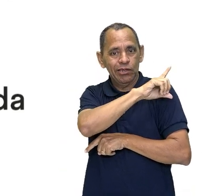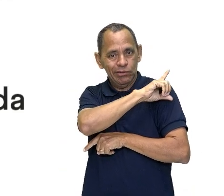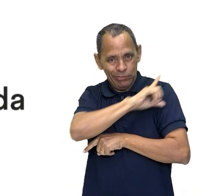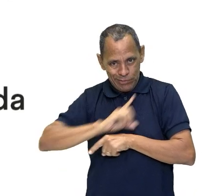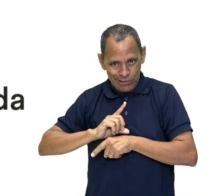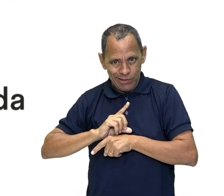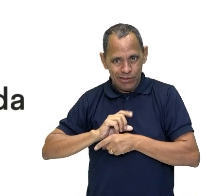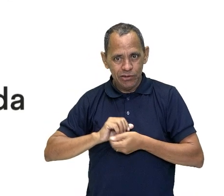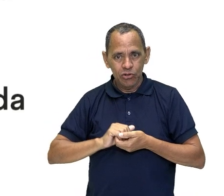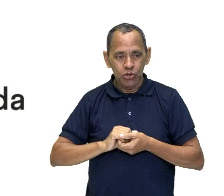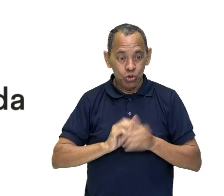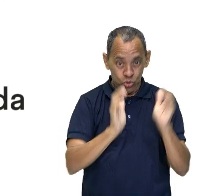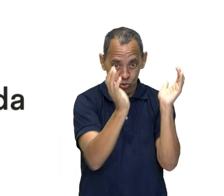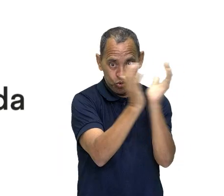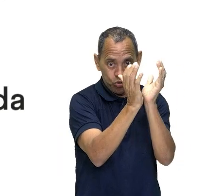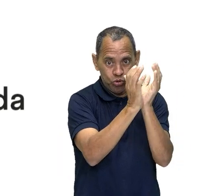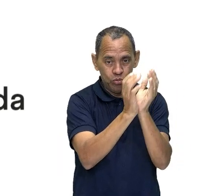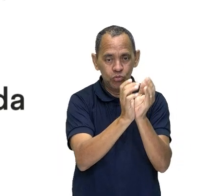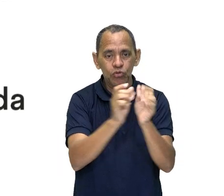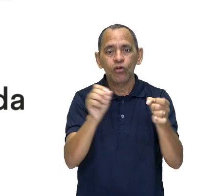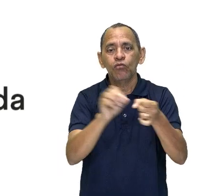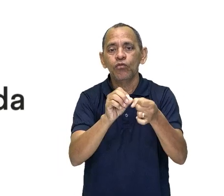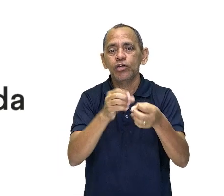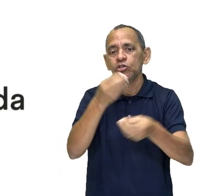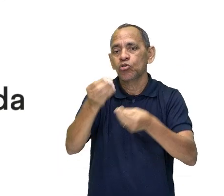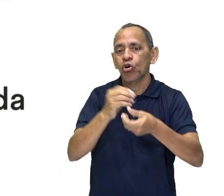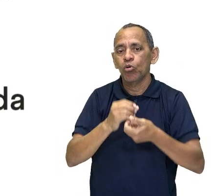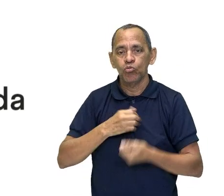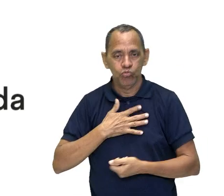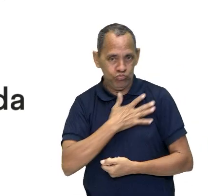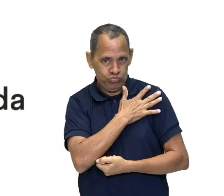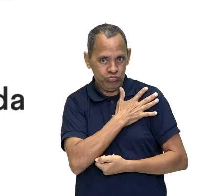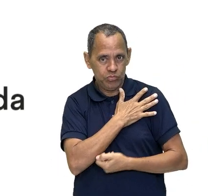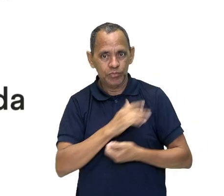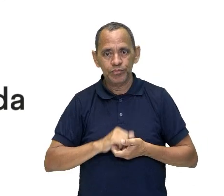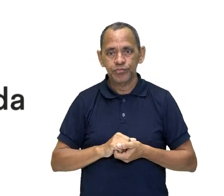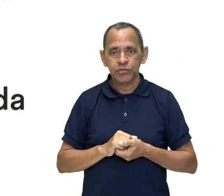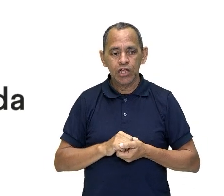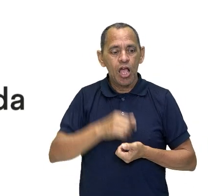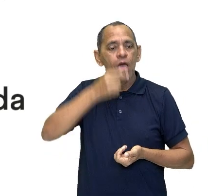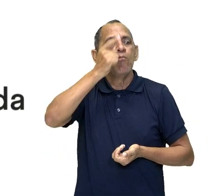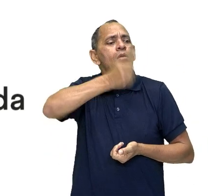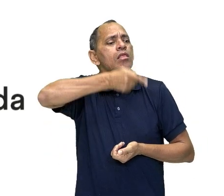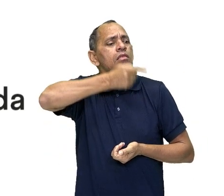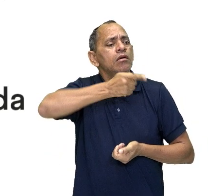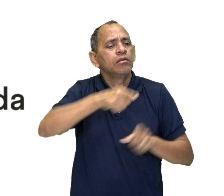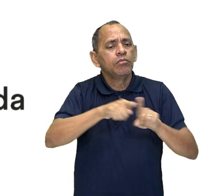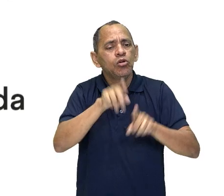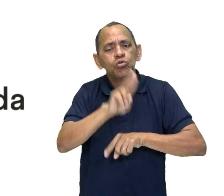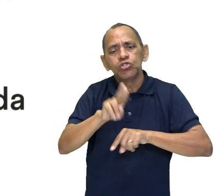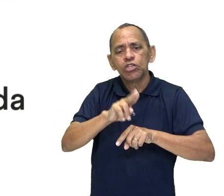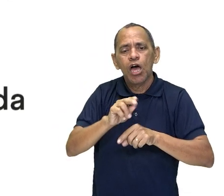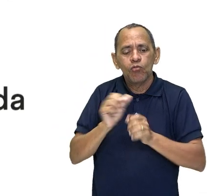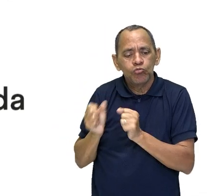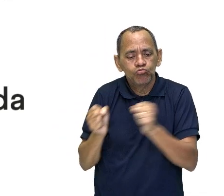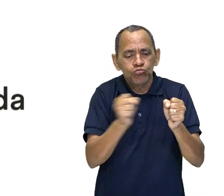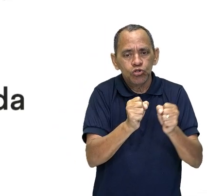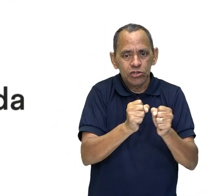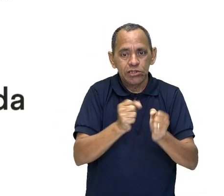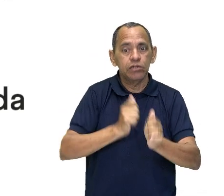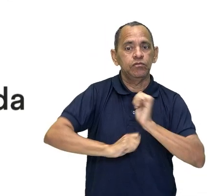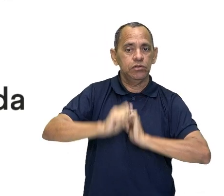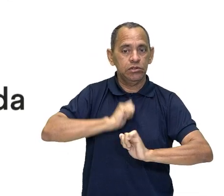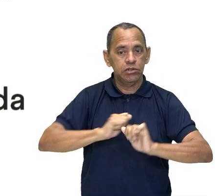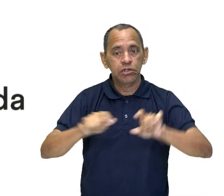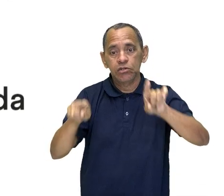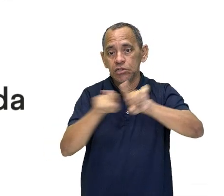era feito por essa figura. O coronel, enquanto figura de poder local, utilizava-se do seu poderio financeiro e